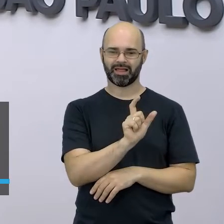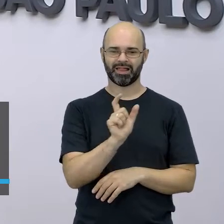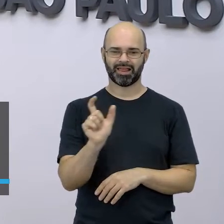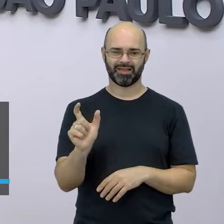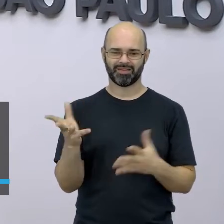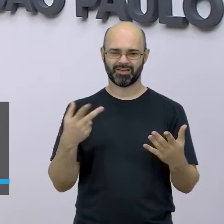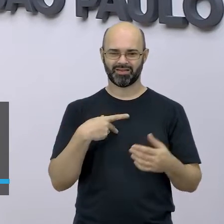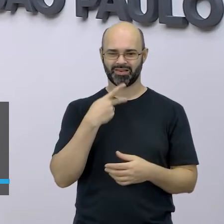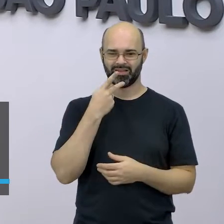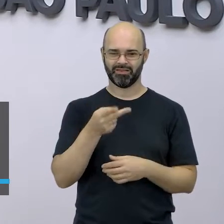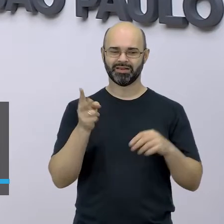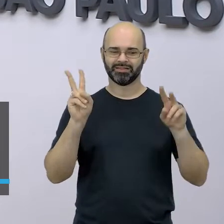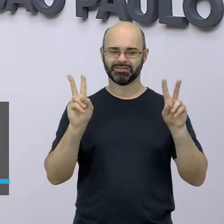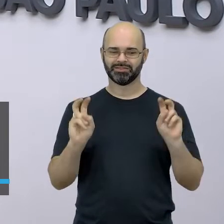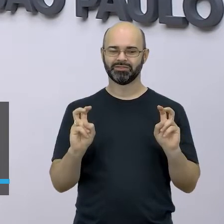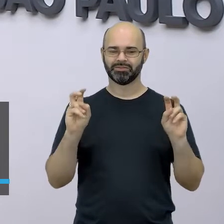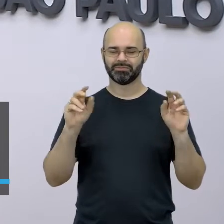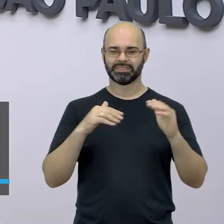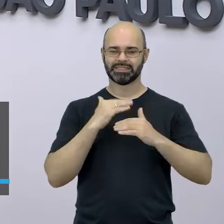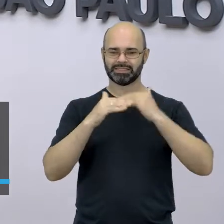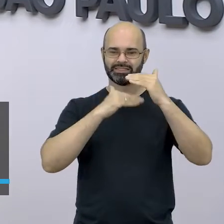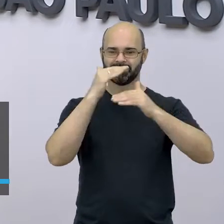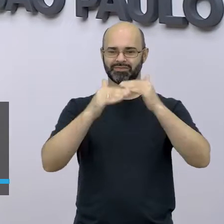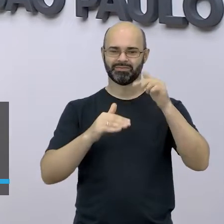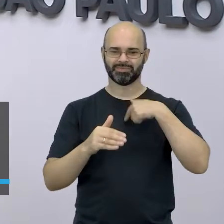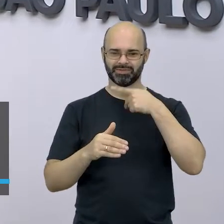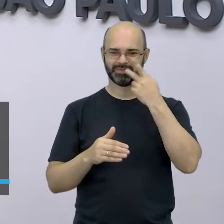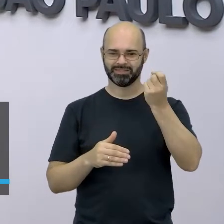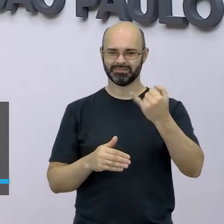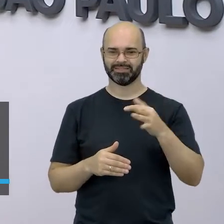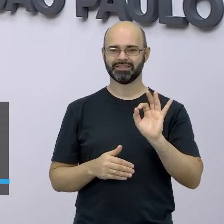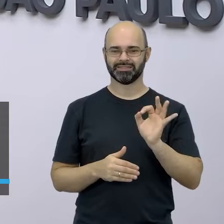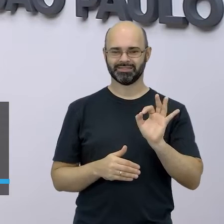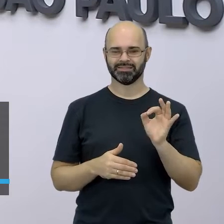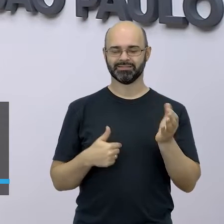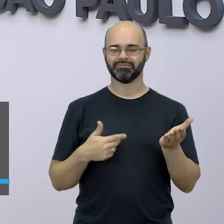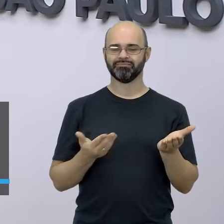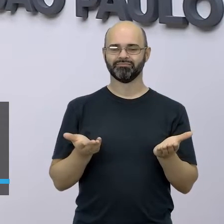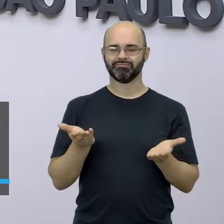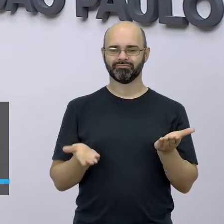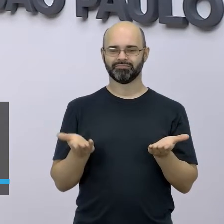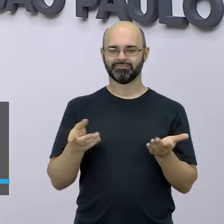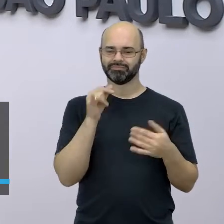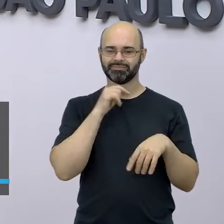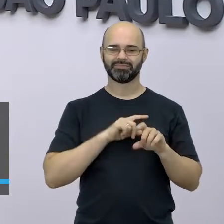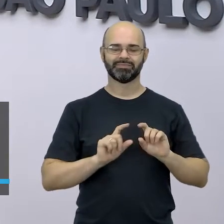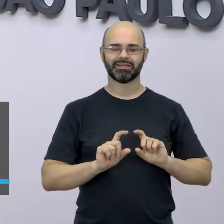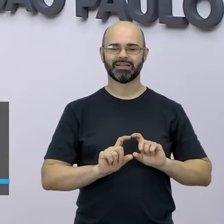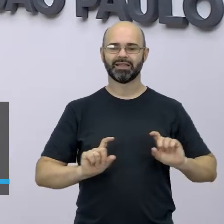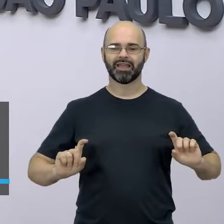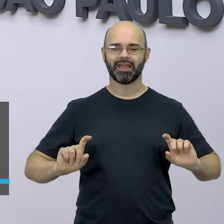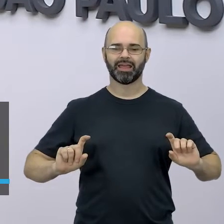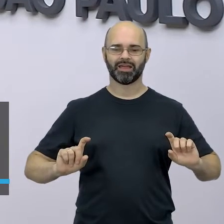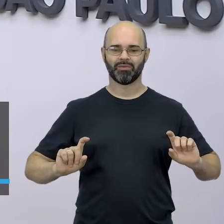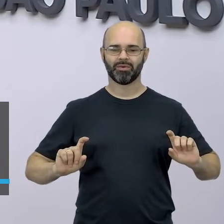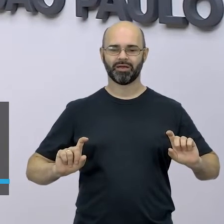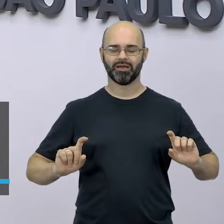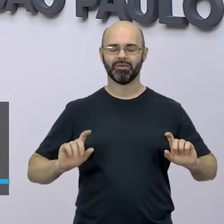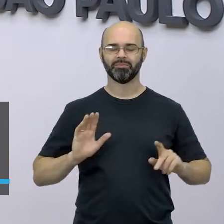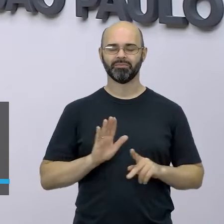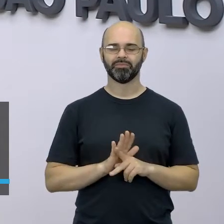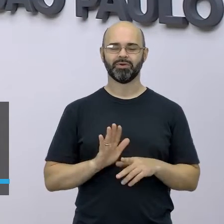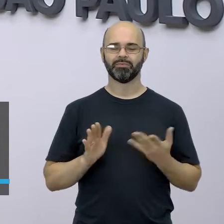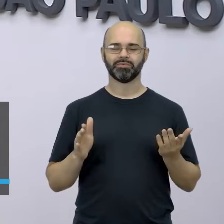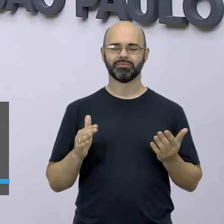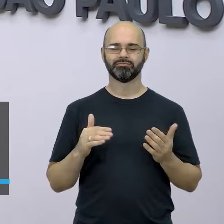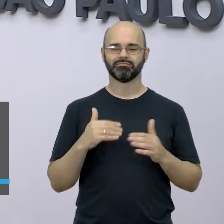ver com essa ideia de desenvolvimento, né? O que serve para mensurar uma régua do desenvolvimento dos países. Outra ainda